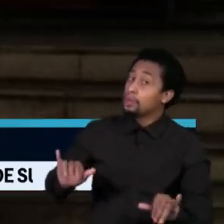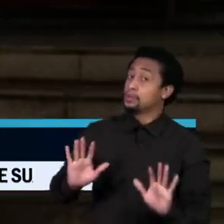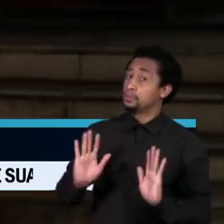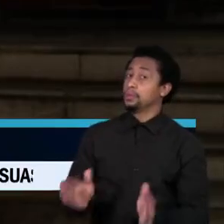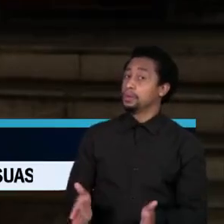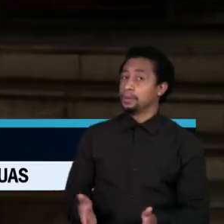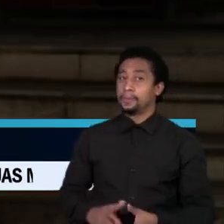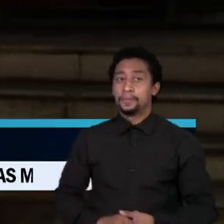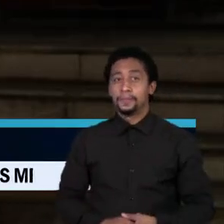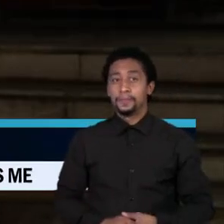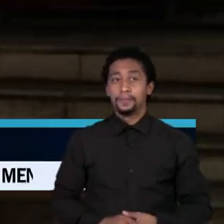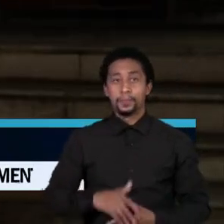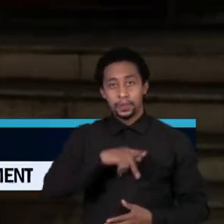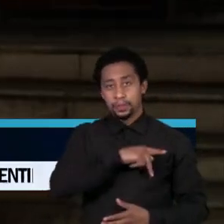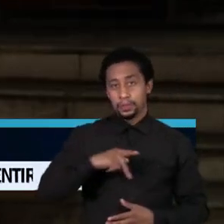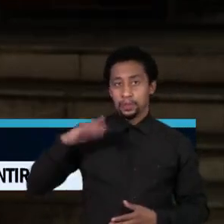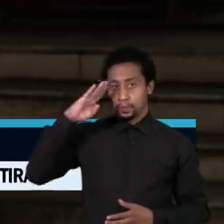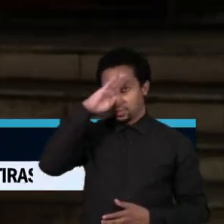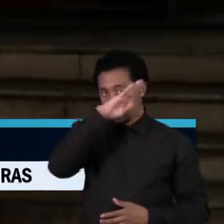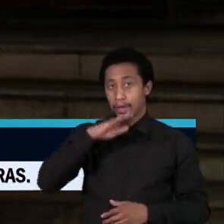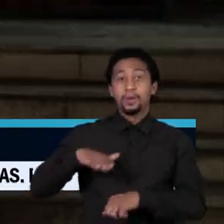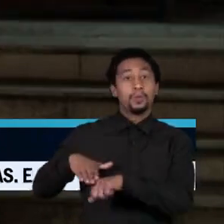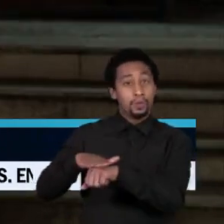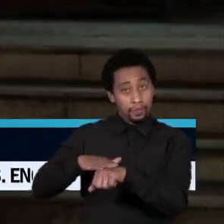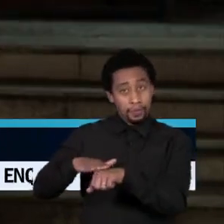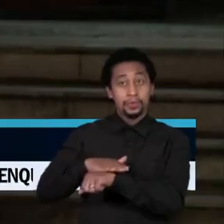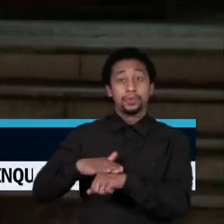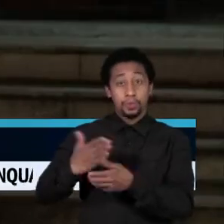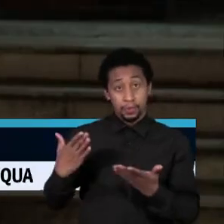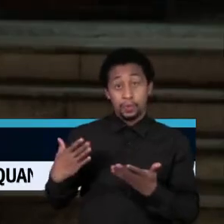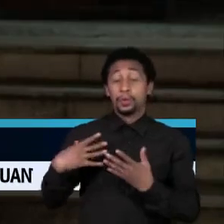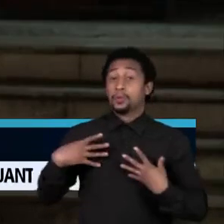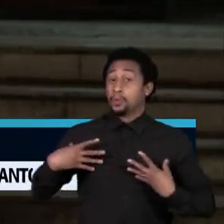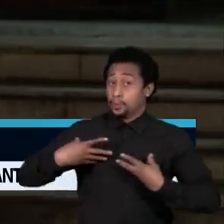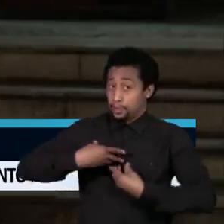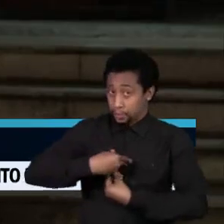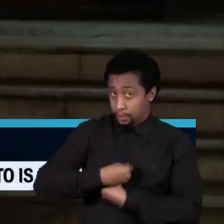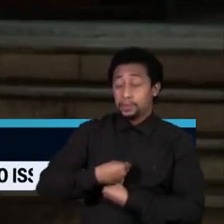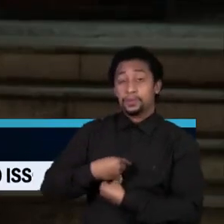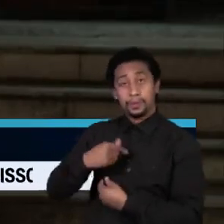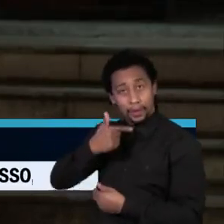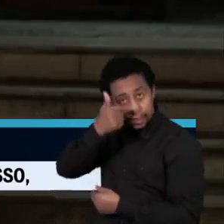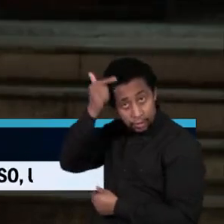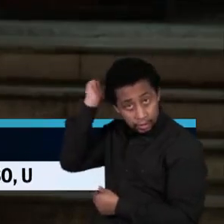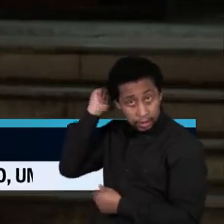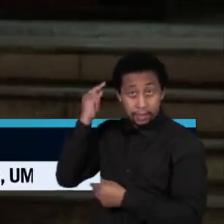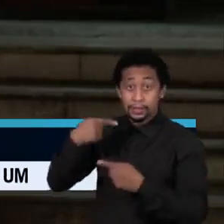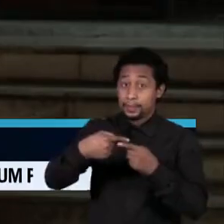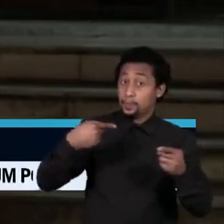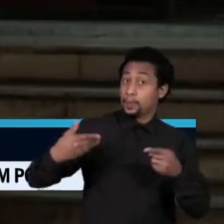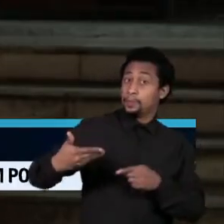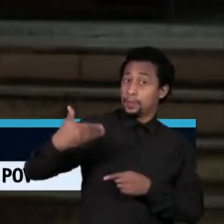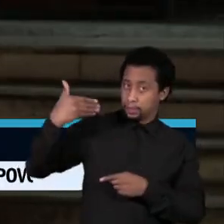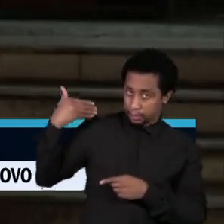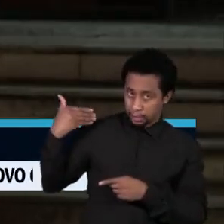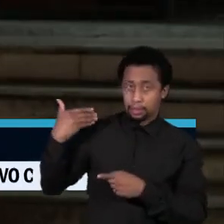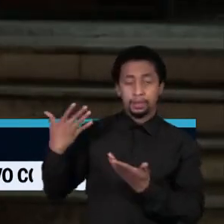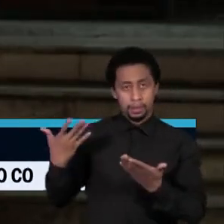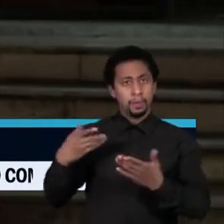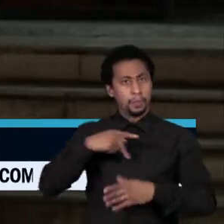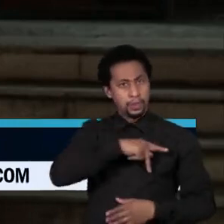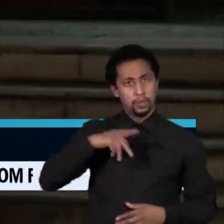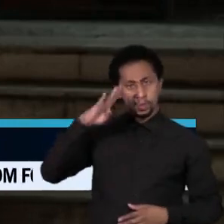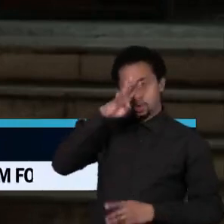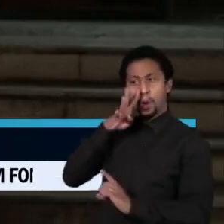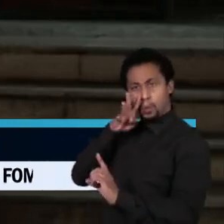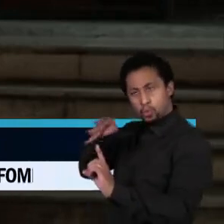Bolsonaro também disse que conversou com o ministro do STF, Alexandre de Moraes, na semana passada. O chefe do Executivo acusou Moraes